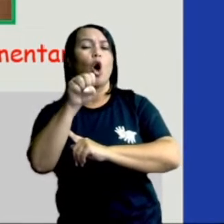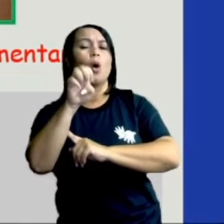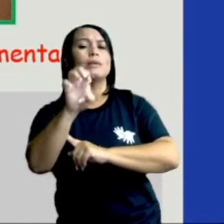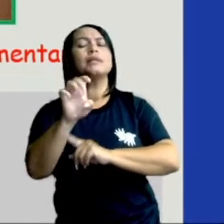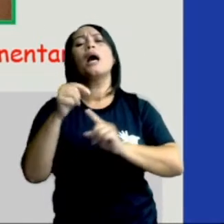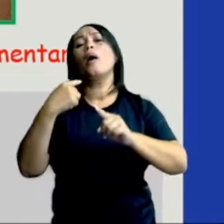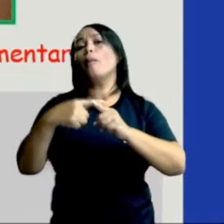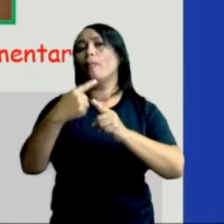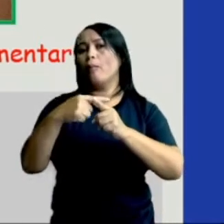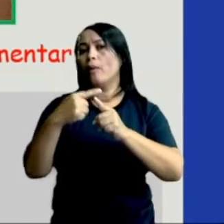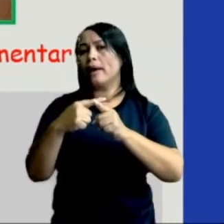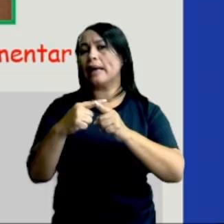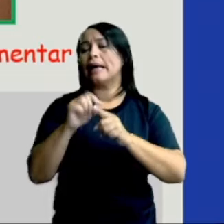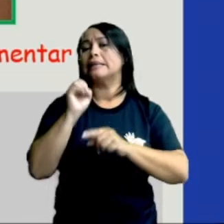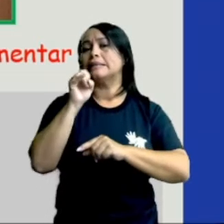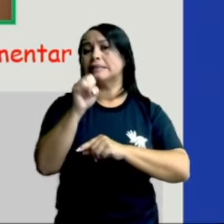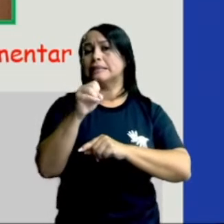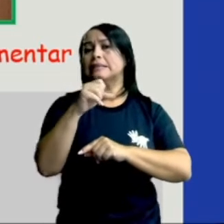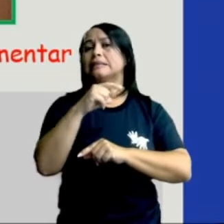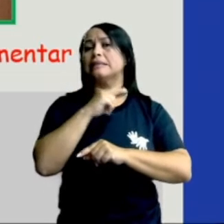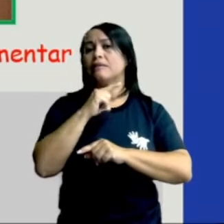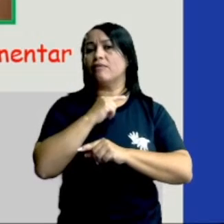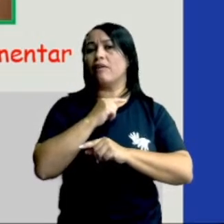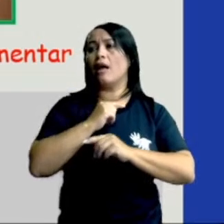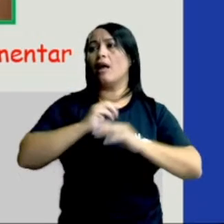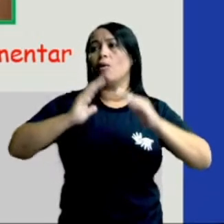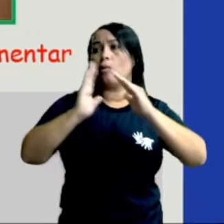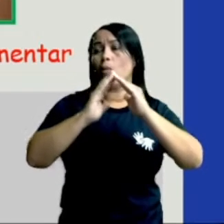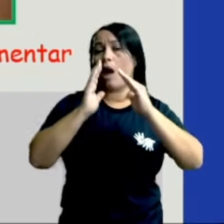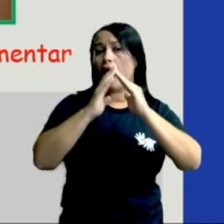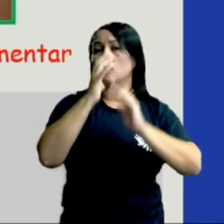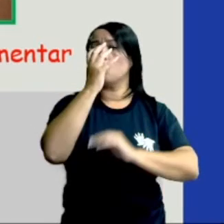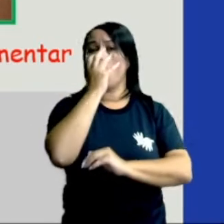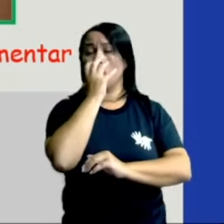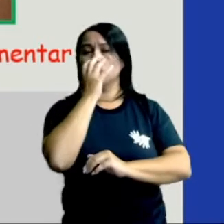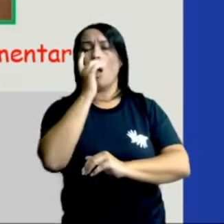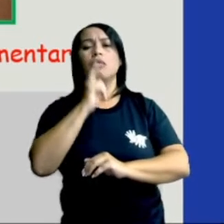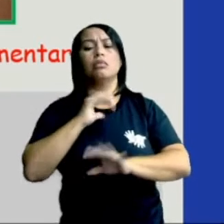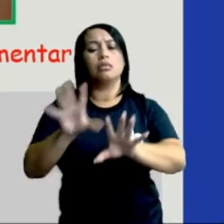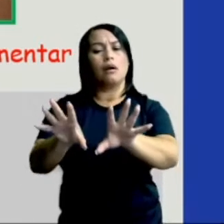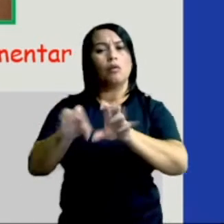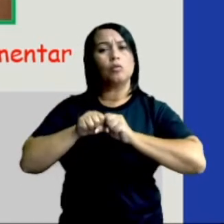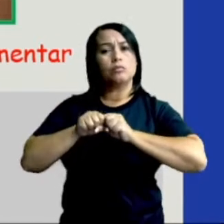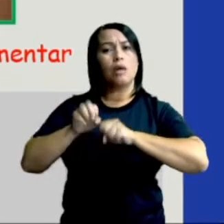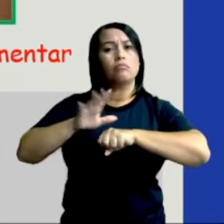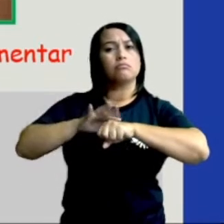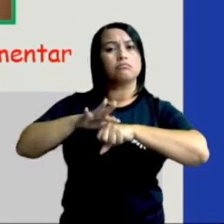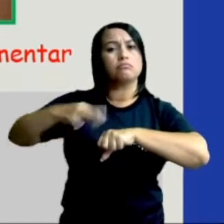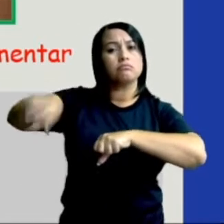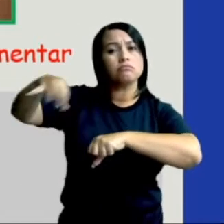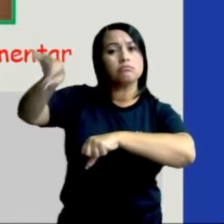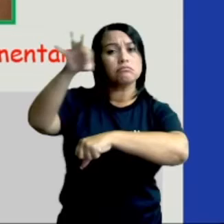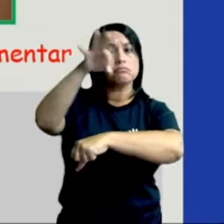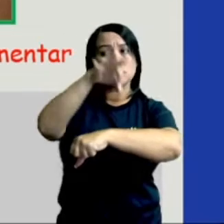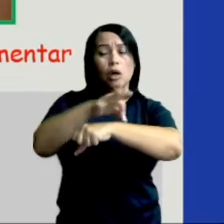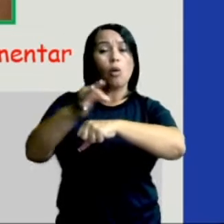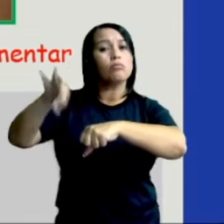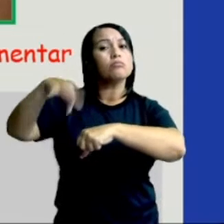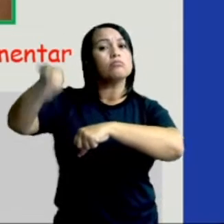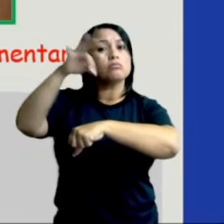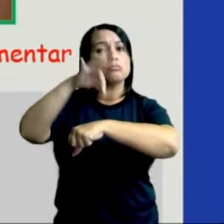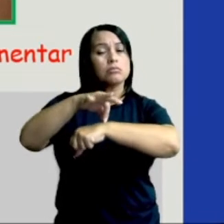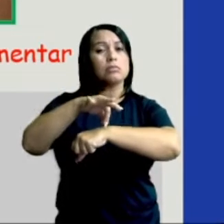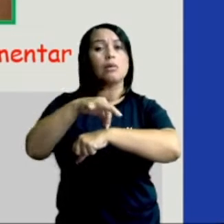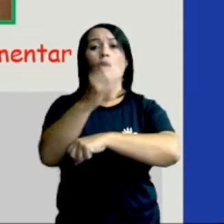é porque, se em uma residência existe um cão que está infectado com a leishmaniose, se o mosquito picar